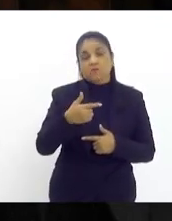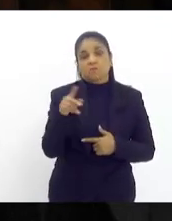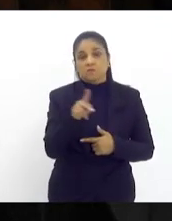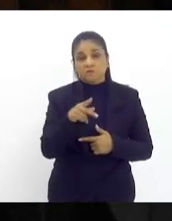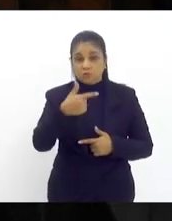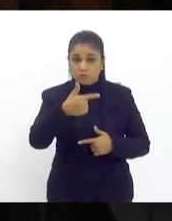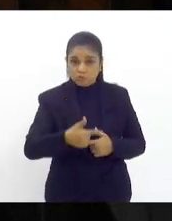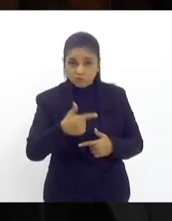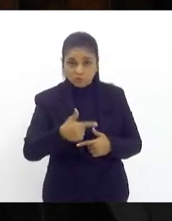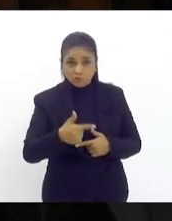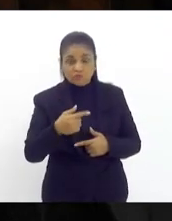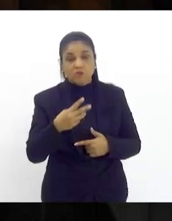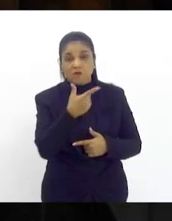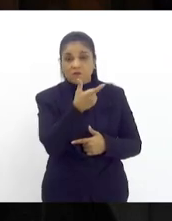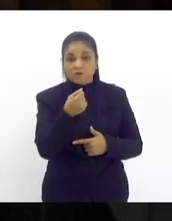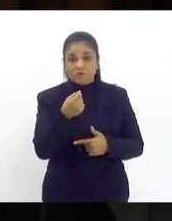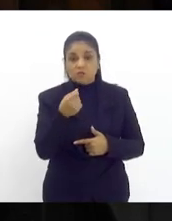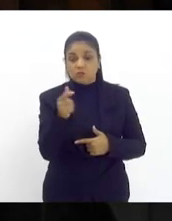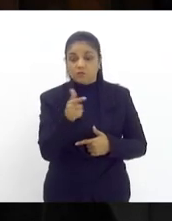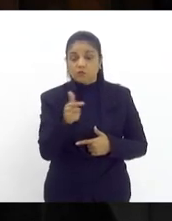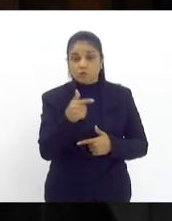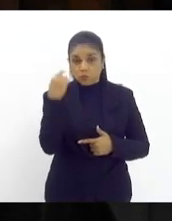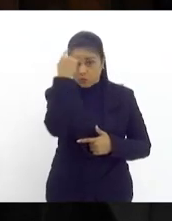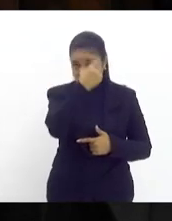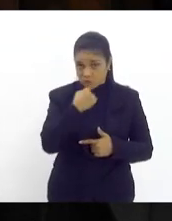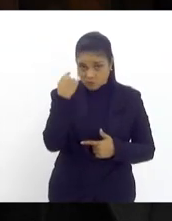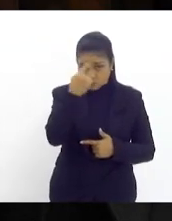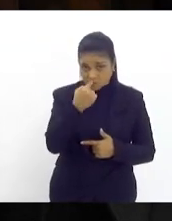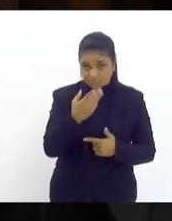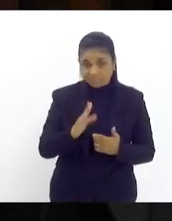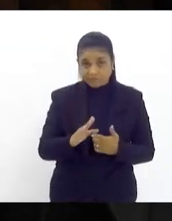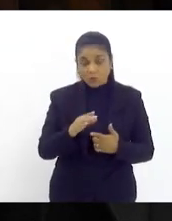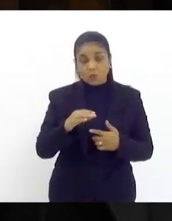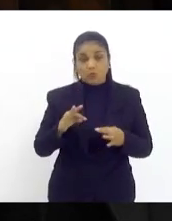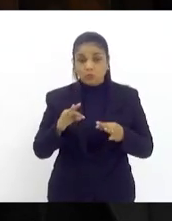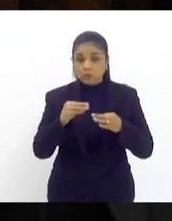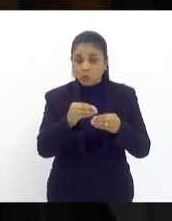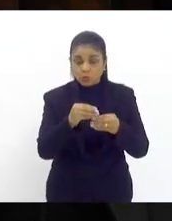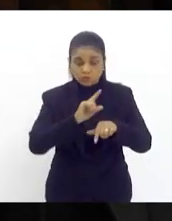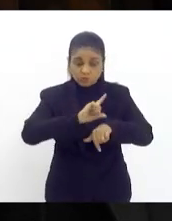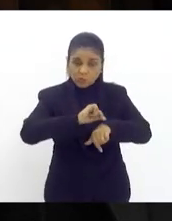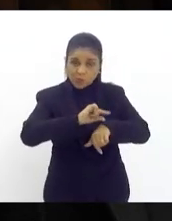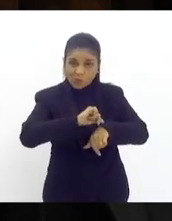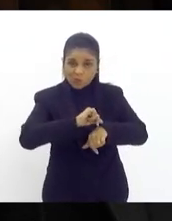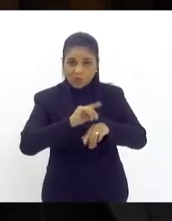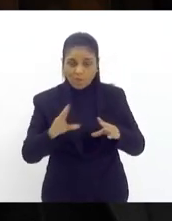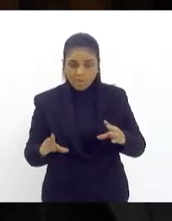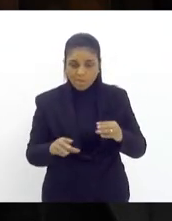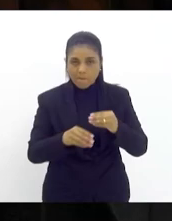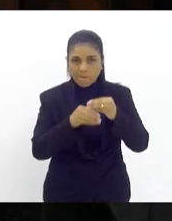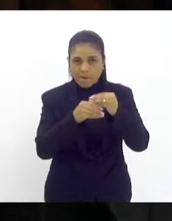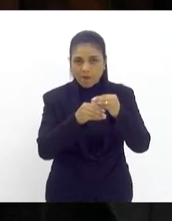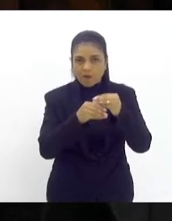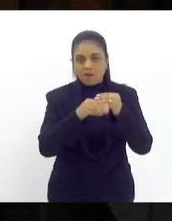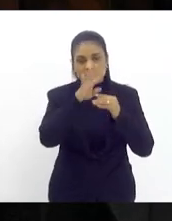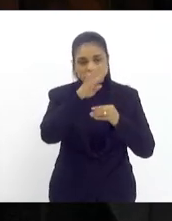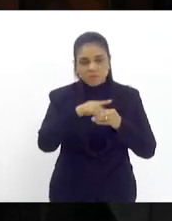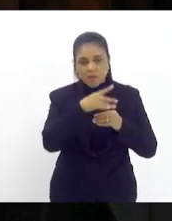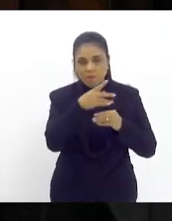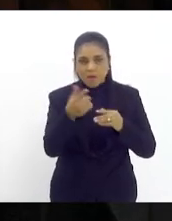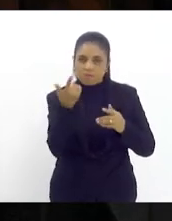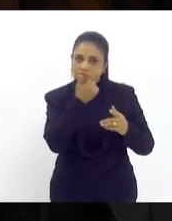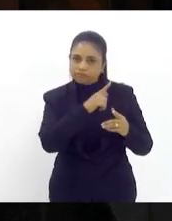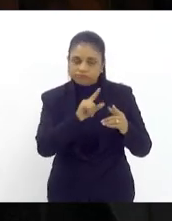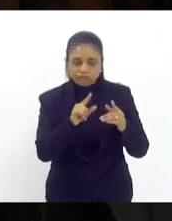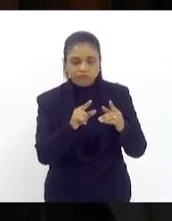então todas as cargas horárias com as suas respectivas tabelas de vencimento